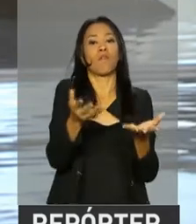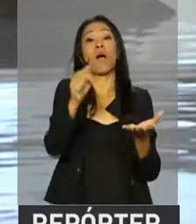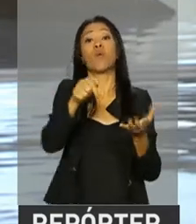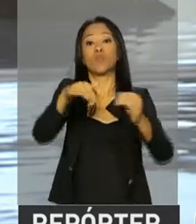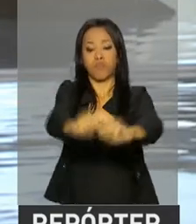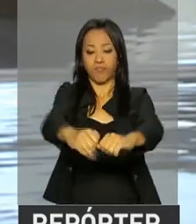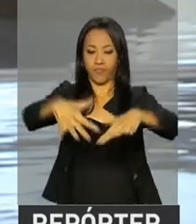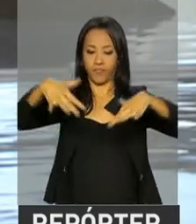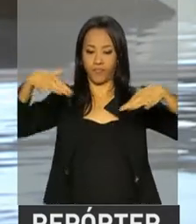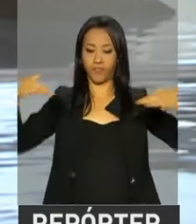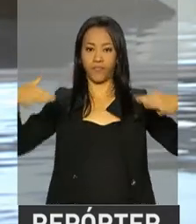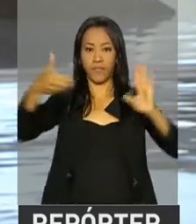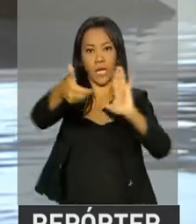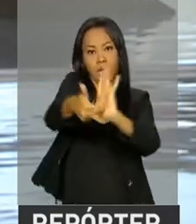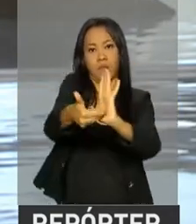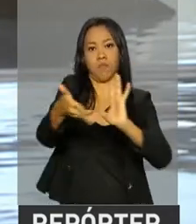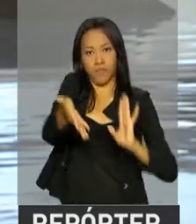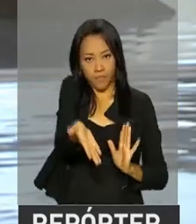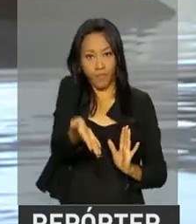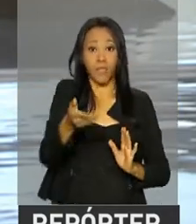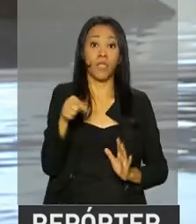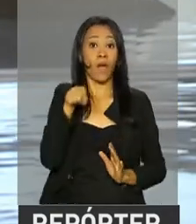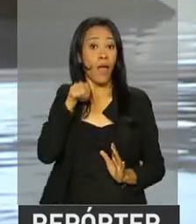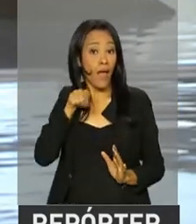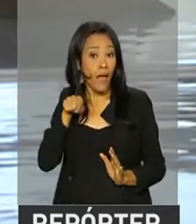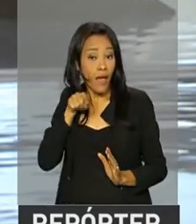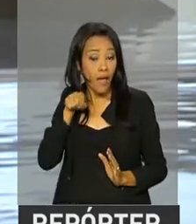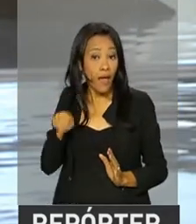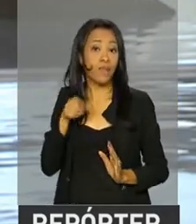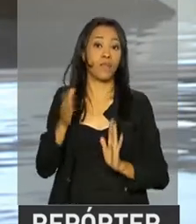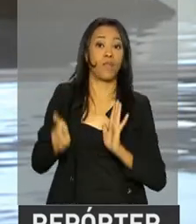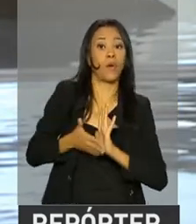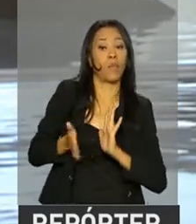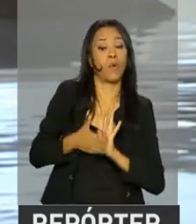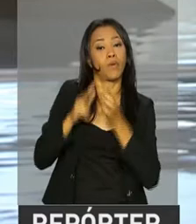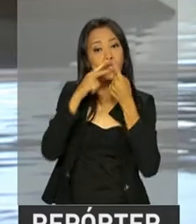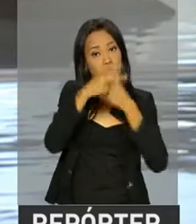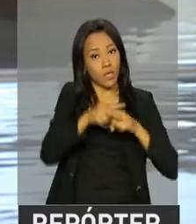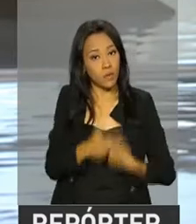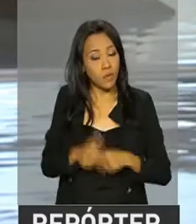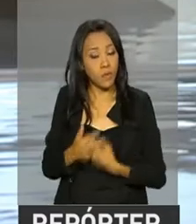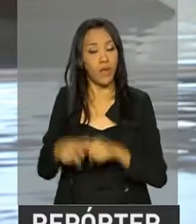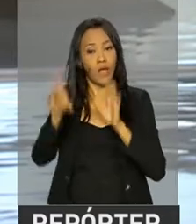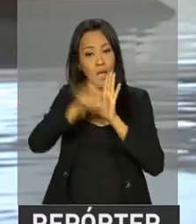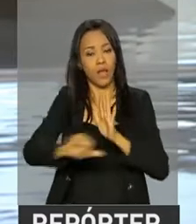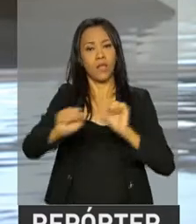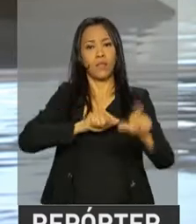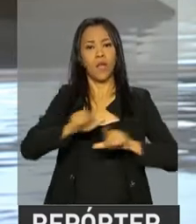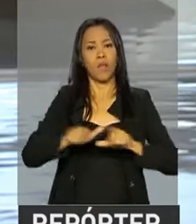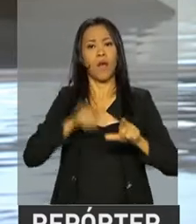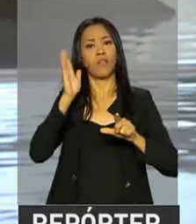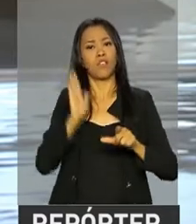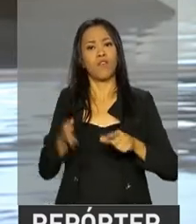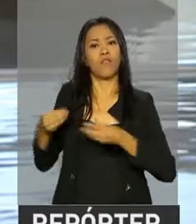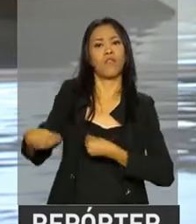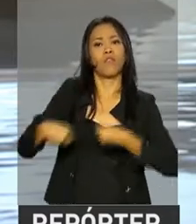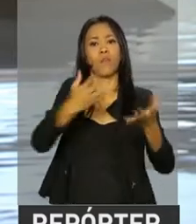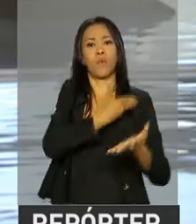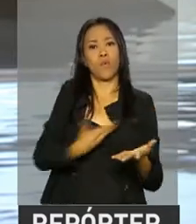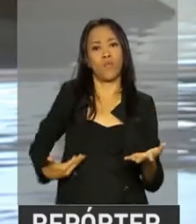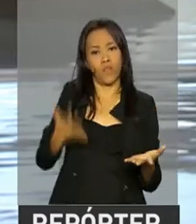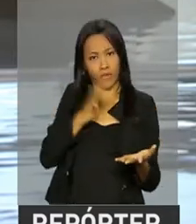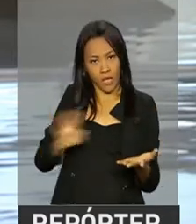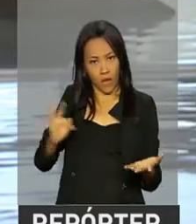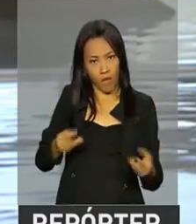a gente lembra que essa proposta de atualização da legislação trabalhista ela foi enviada pelo governo federal ao congresso